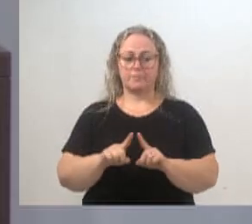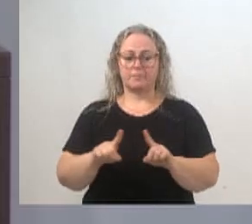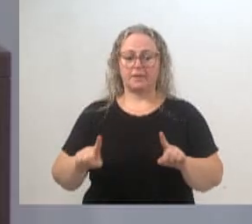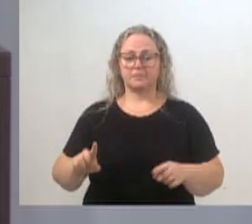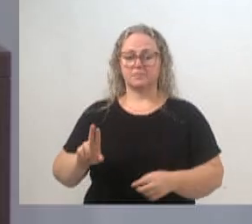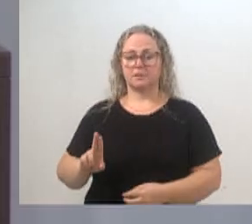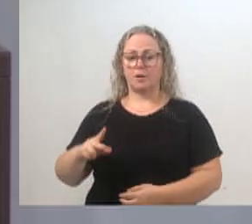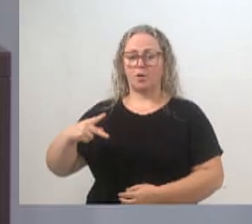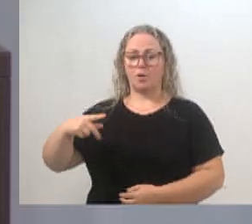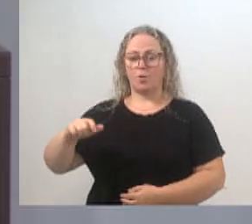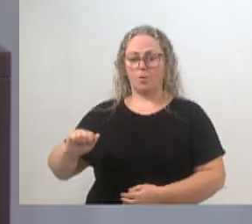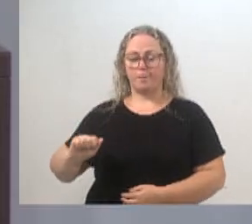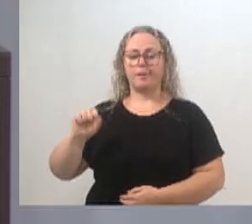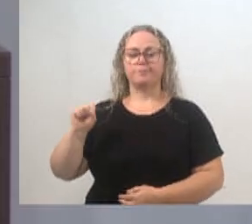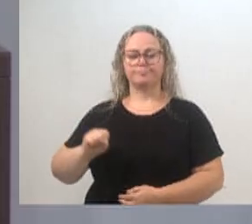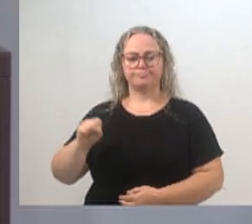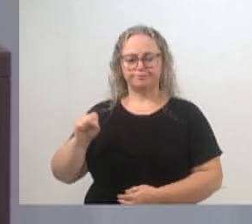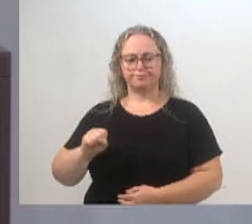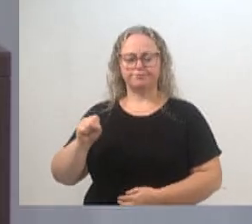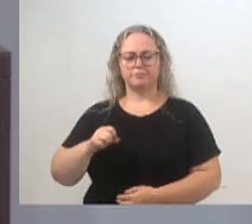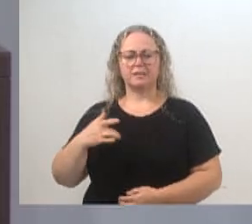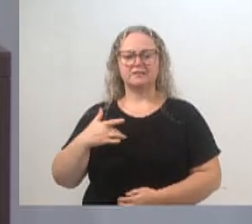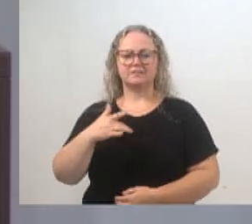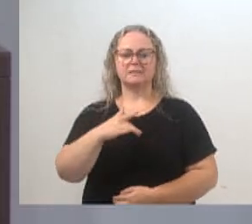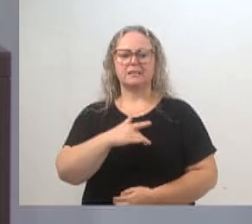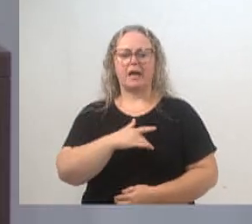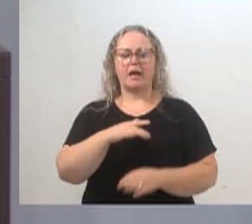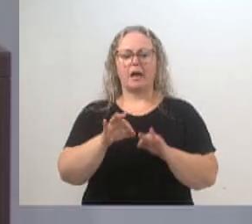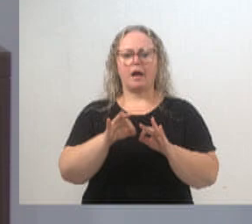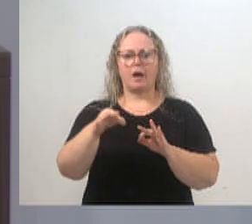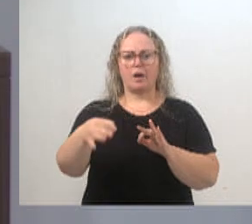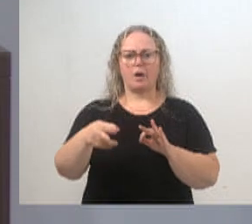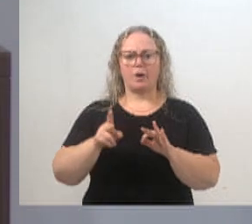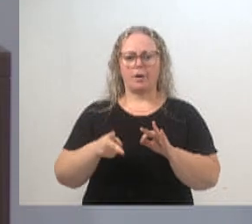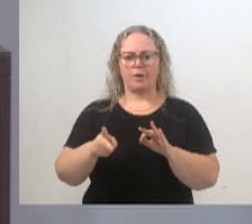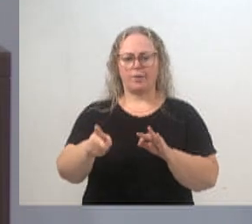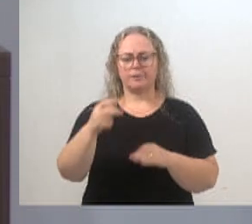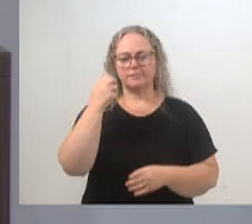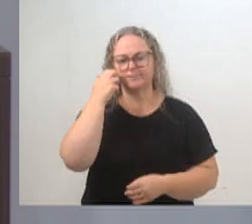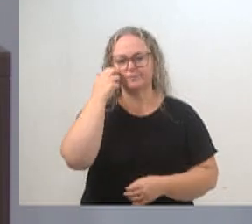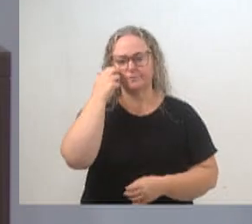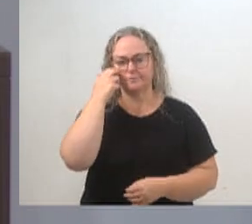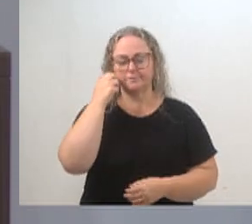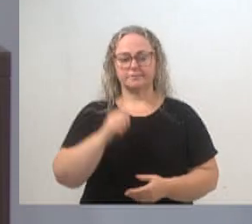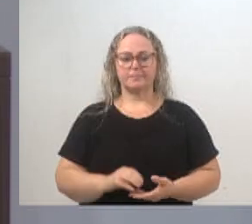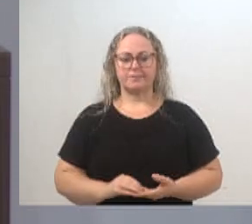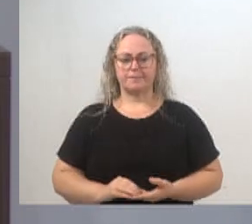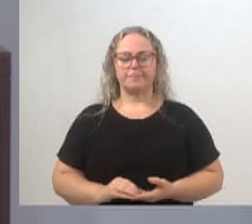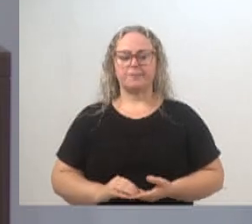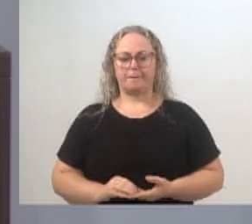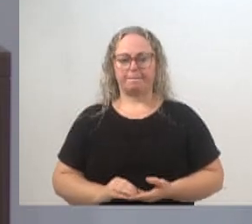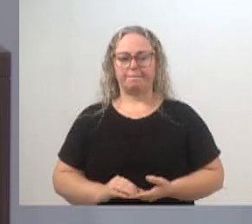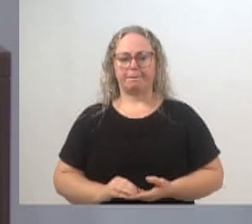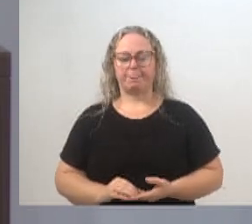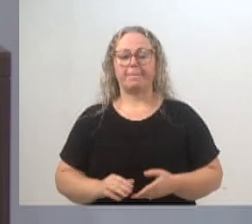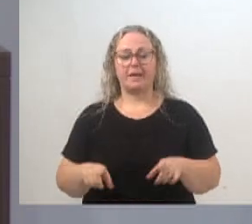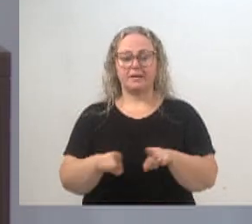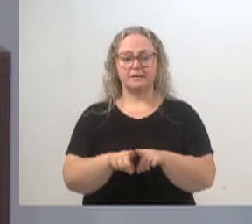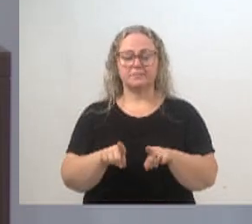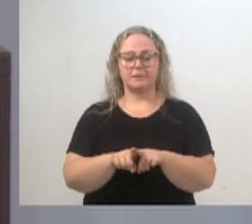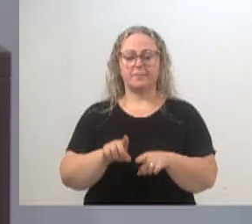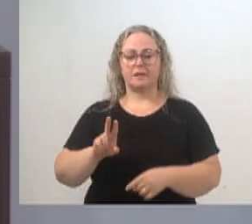porque ela é uma unidade de saúde estendida, e aliás, o AG é uma unidade de saúde estendida, e uma